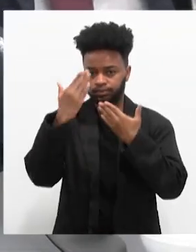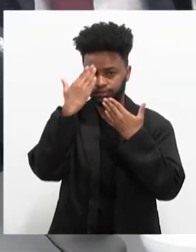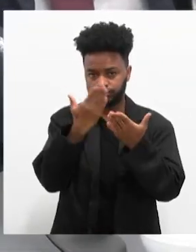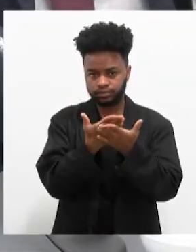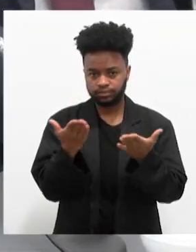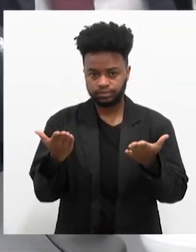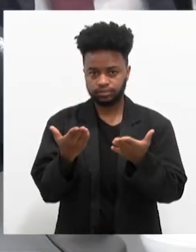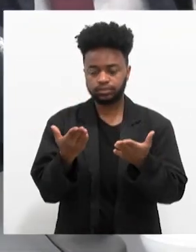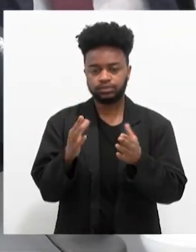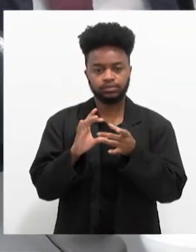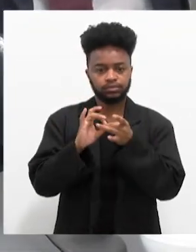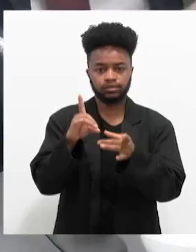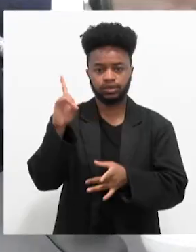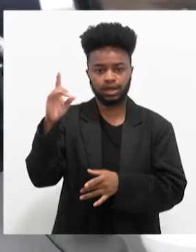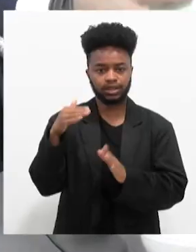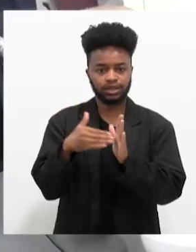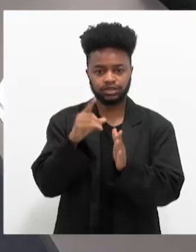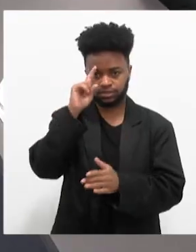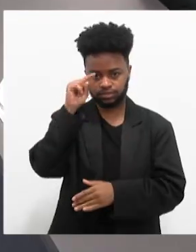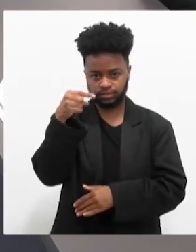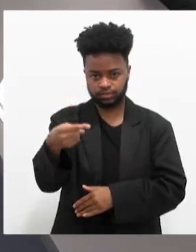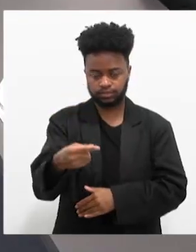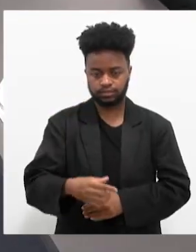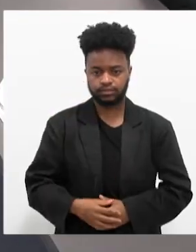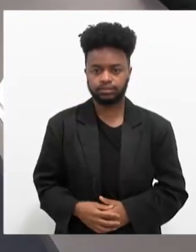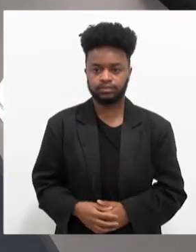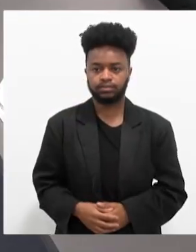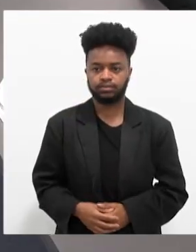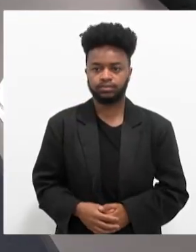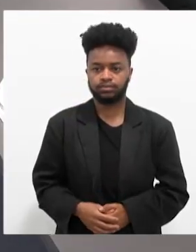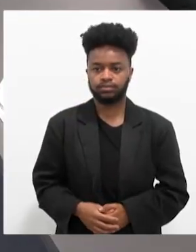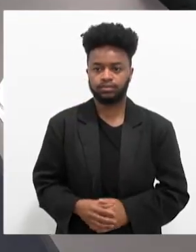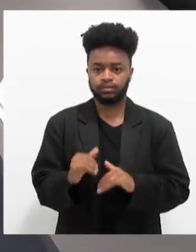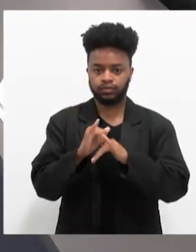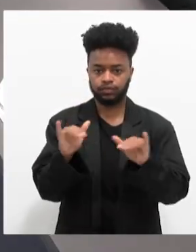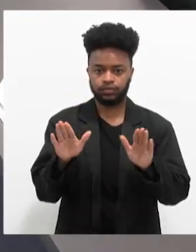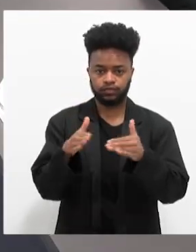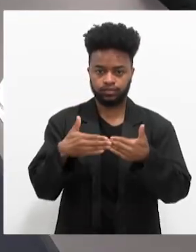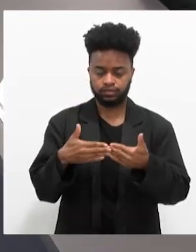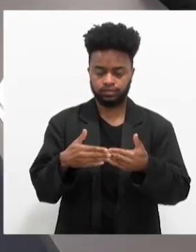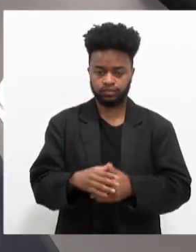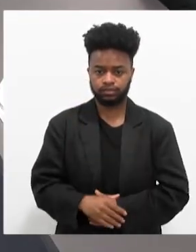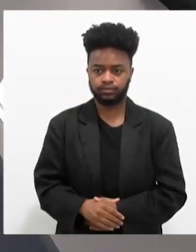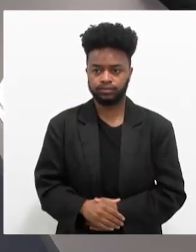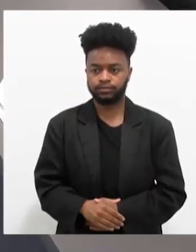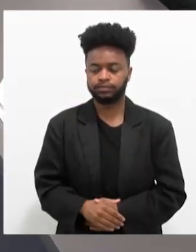a todos, fiquem com Deus, até a próxima semana. Declaro encerrada a sessão.